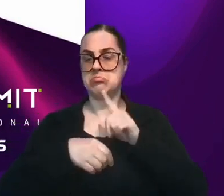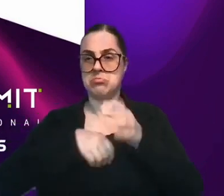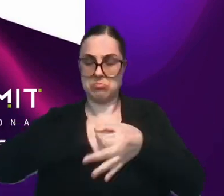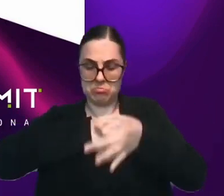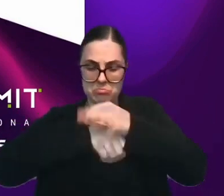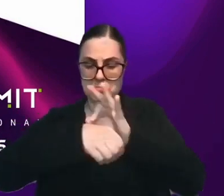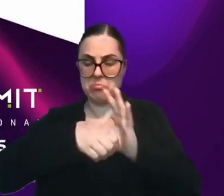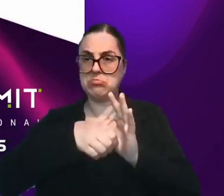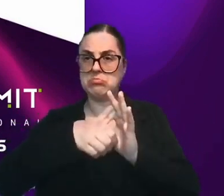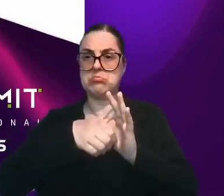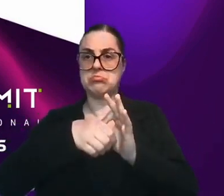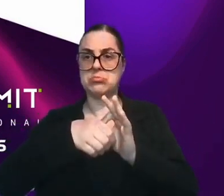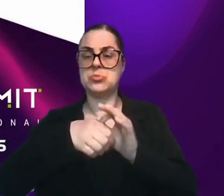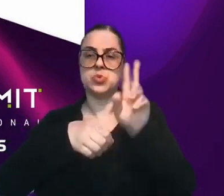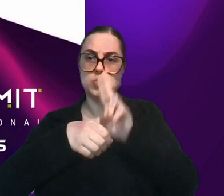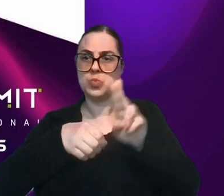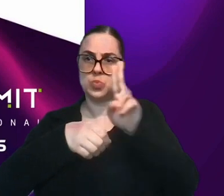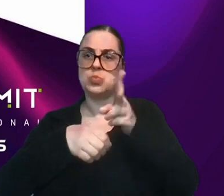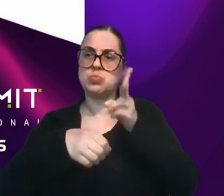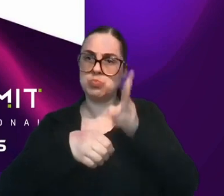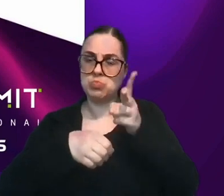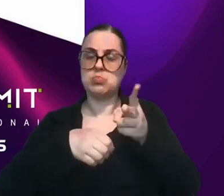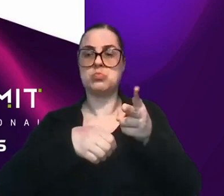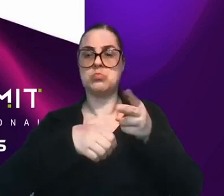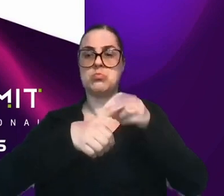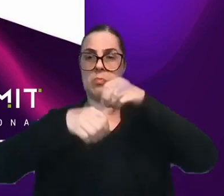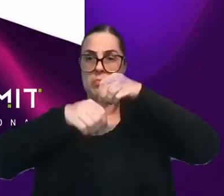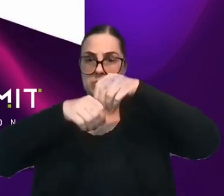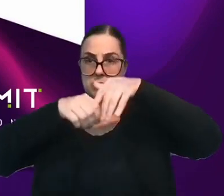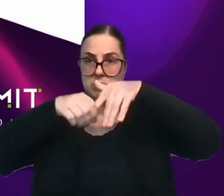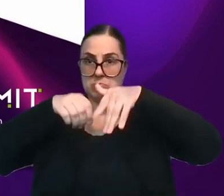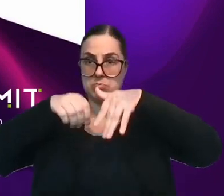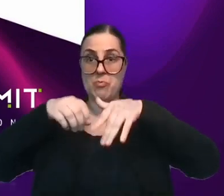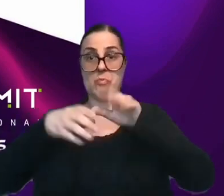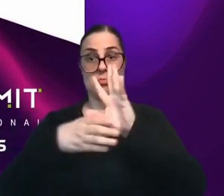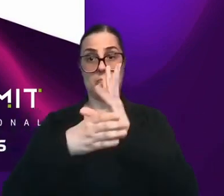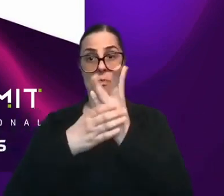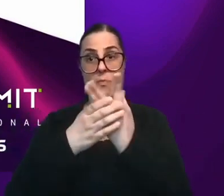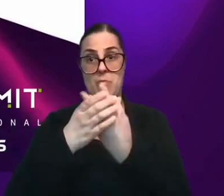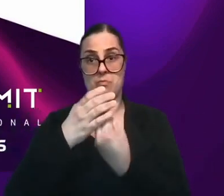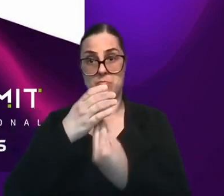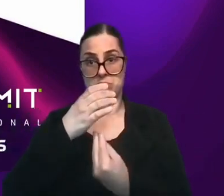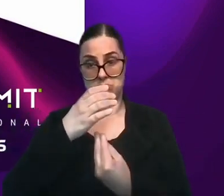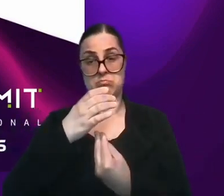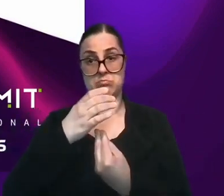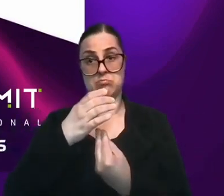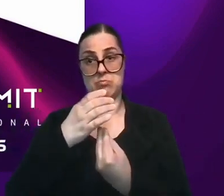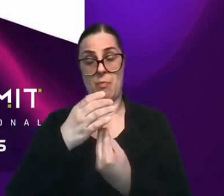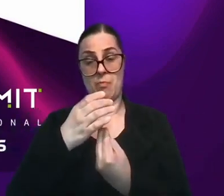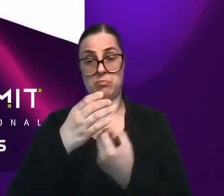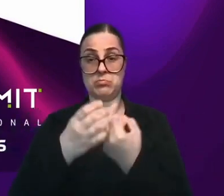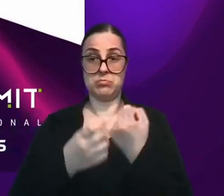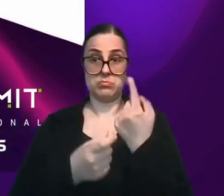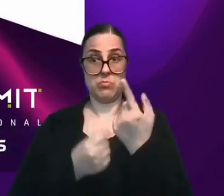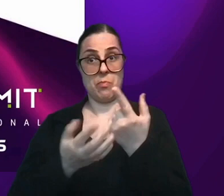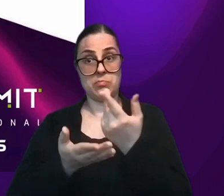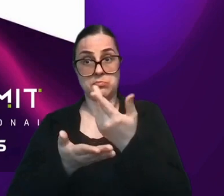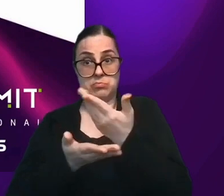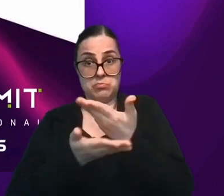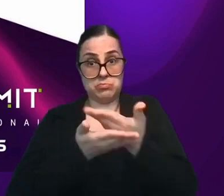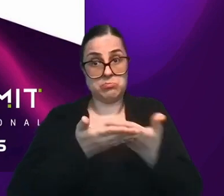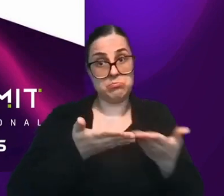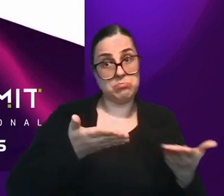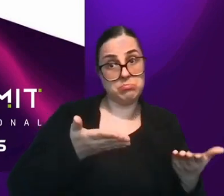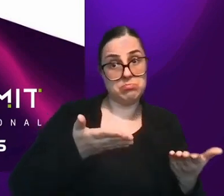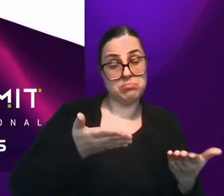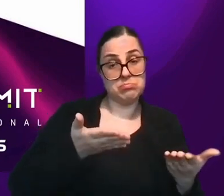contínuo. Você tem uma dragagem do complexo, uma parte é perdida na ultrafiltração, outra parte